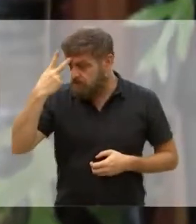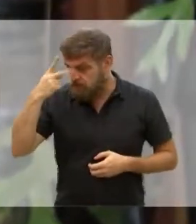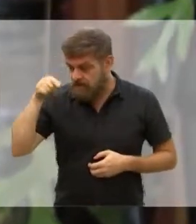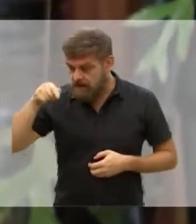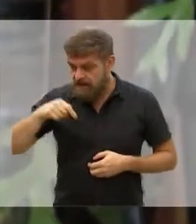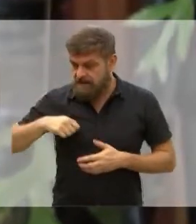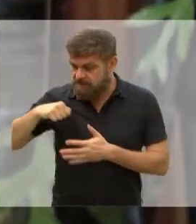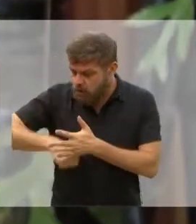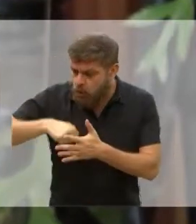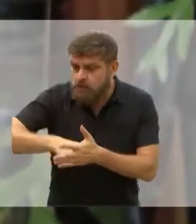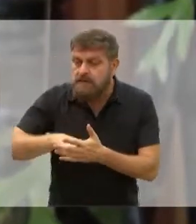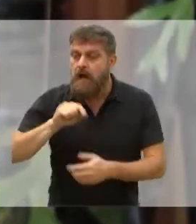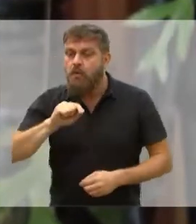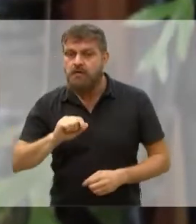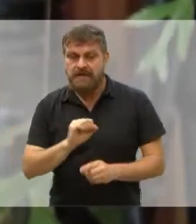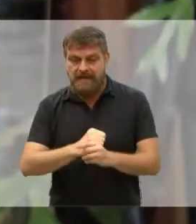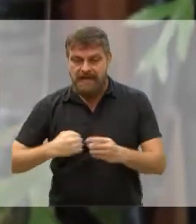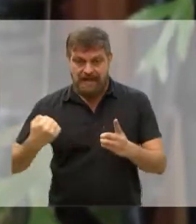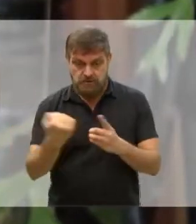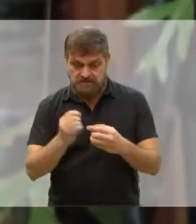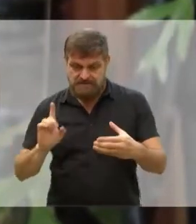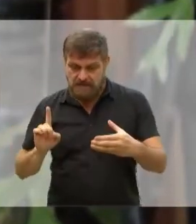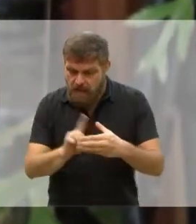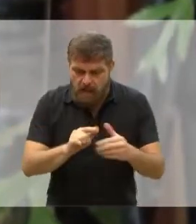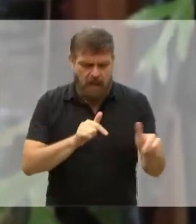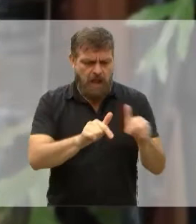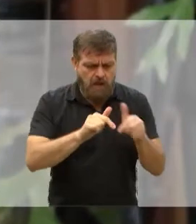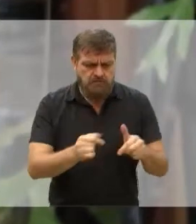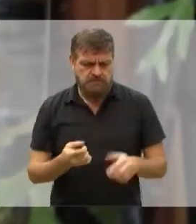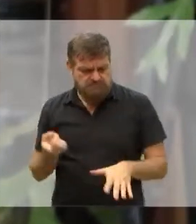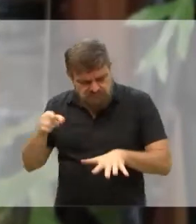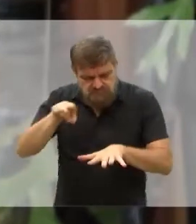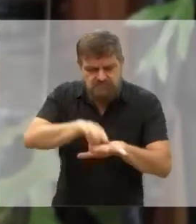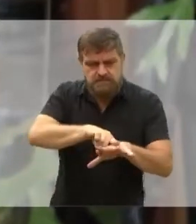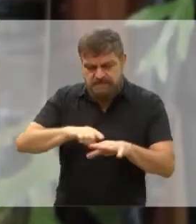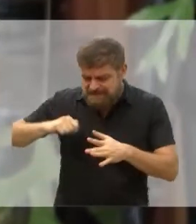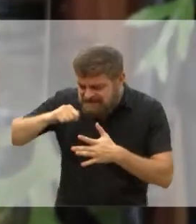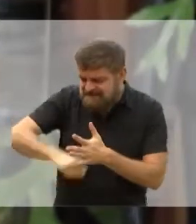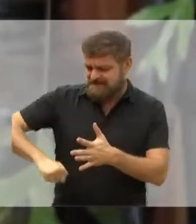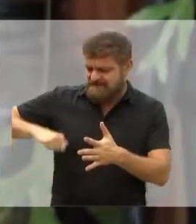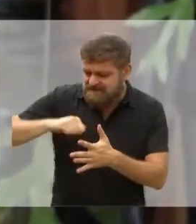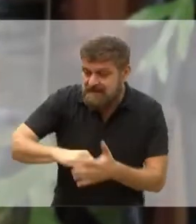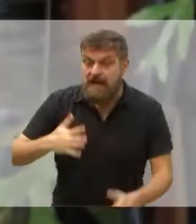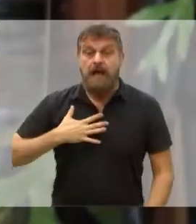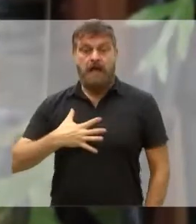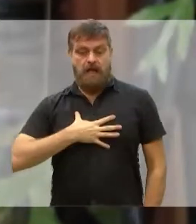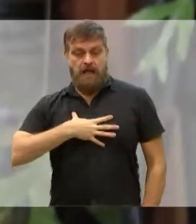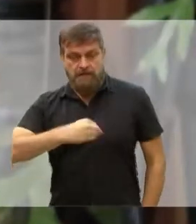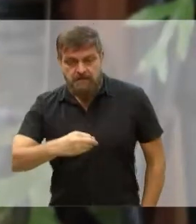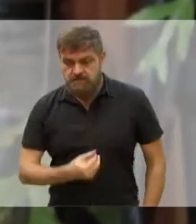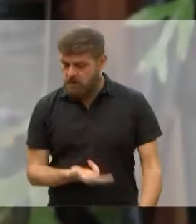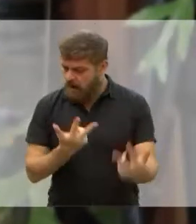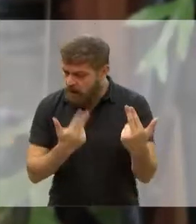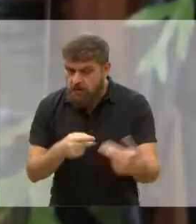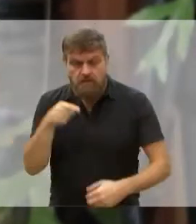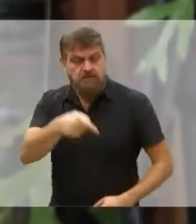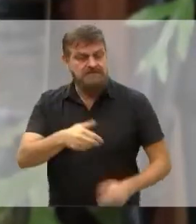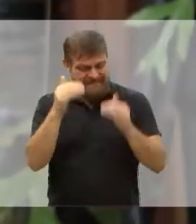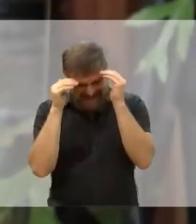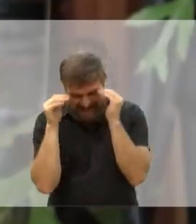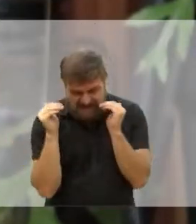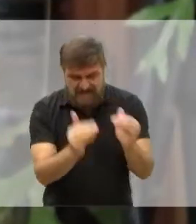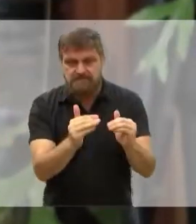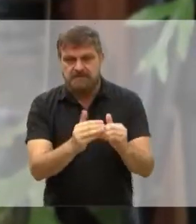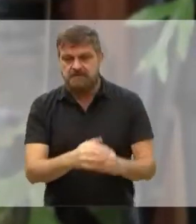lutar pela inclusão do filho dela no mercado de trabalho, na sociedade, que ela começa a falar assim, meu filho é um cidadão e vocês têm que